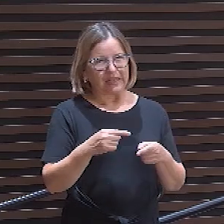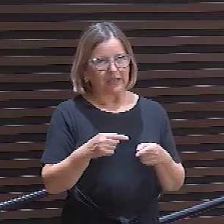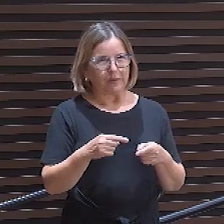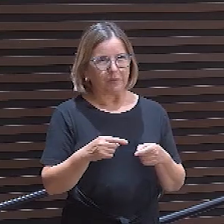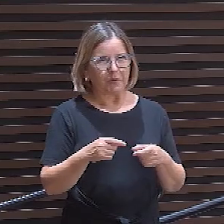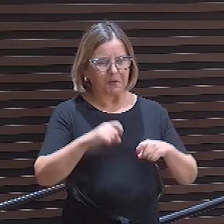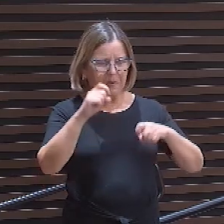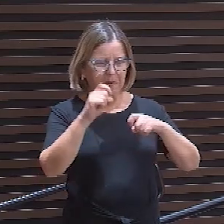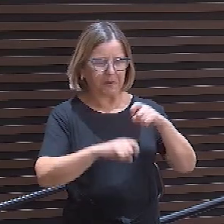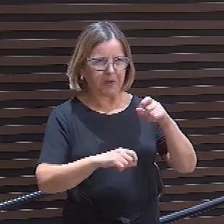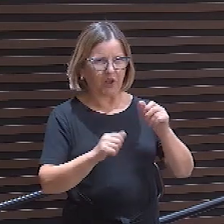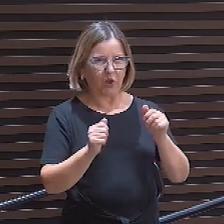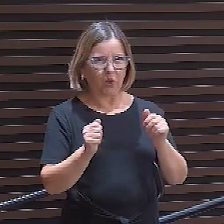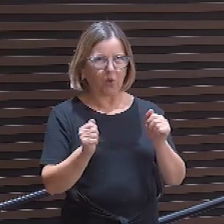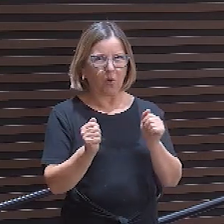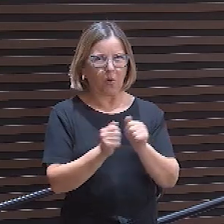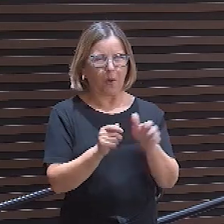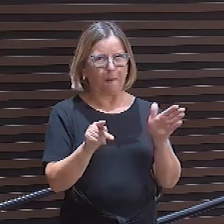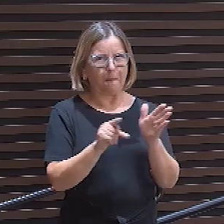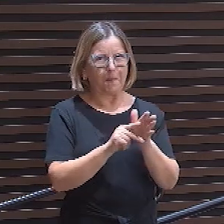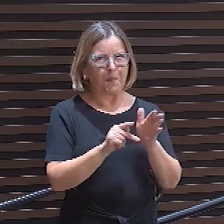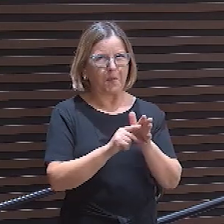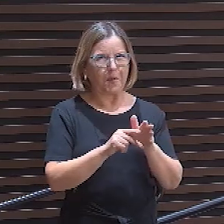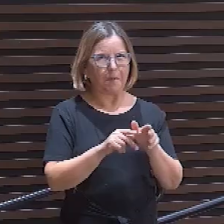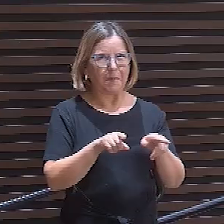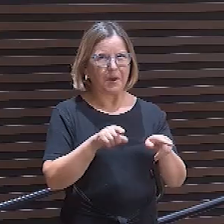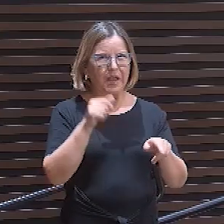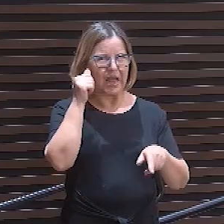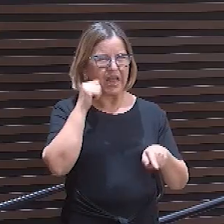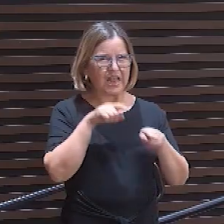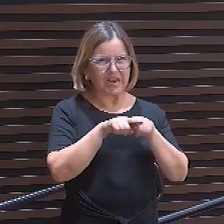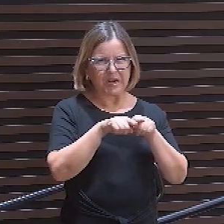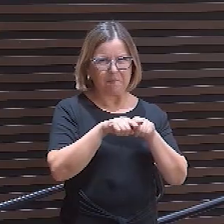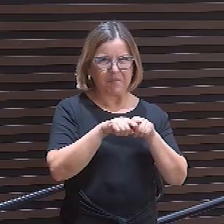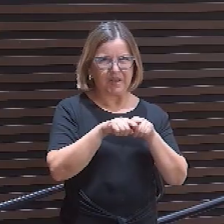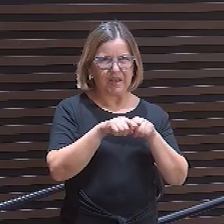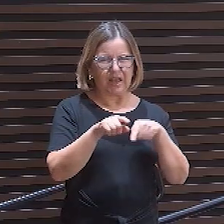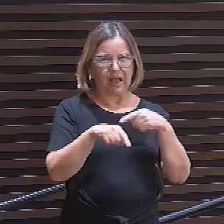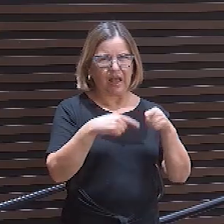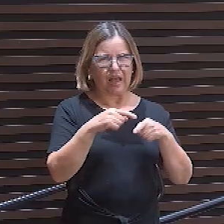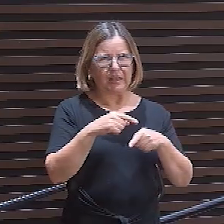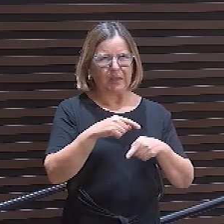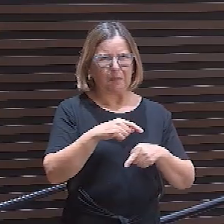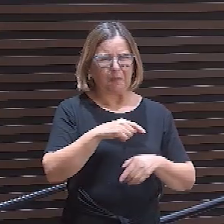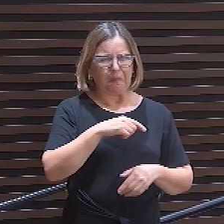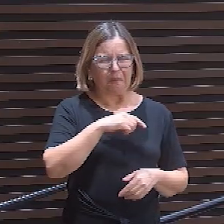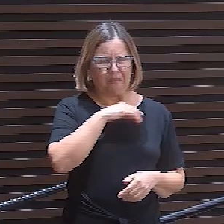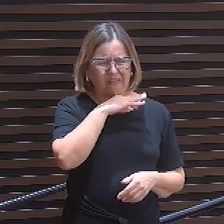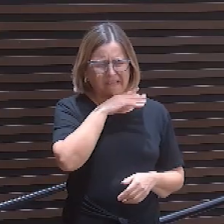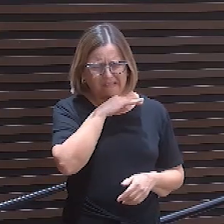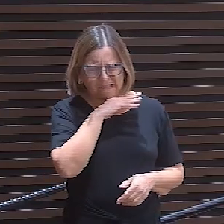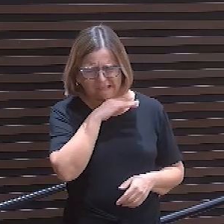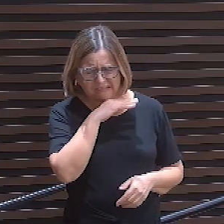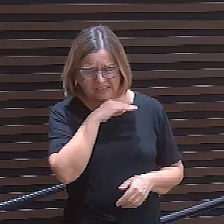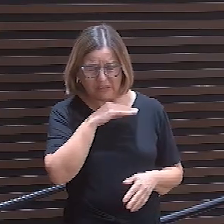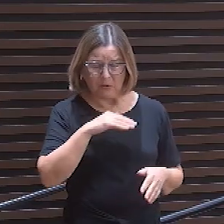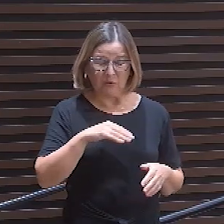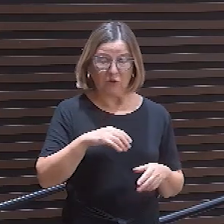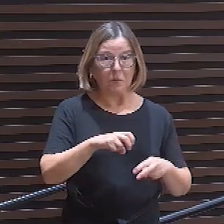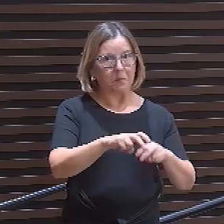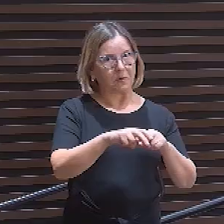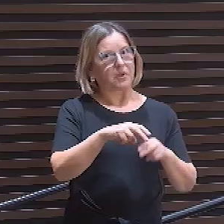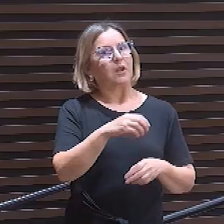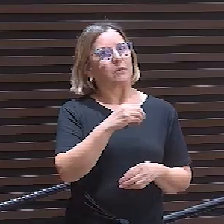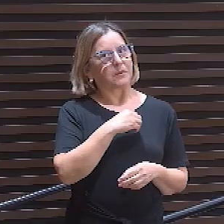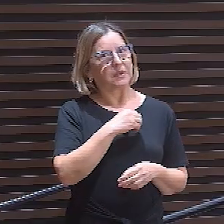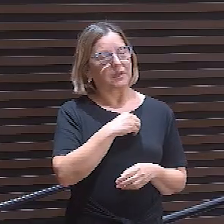maior do que a sua ânsia. É a transitoriedade do pecado. O pecado tem um